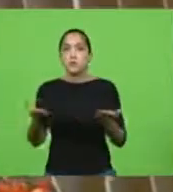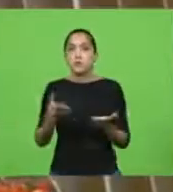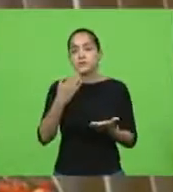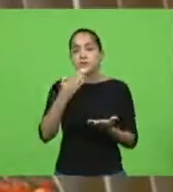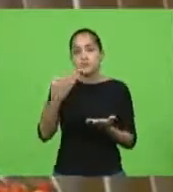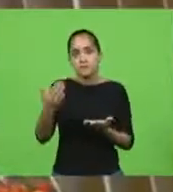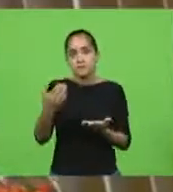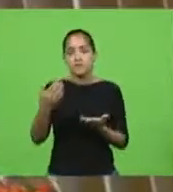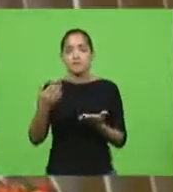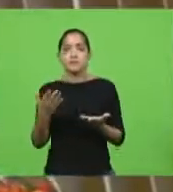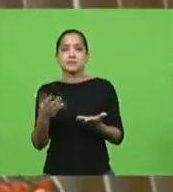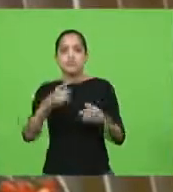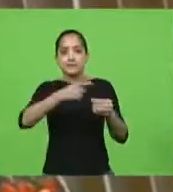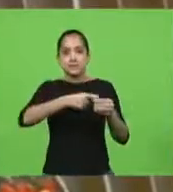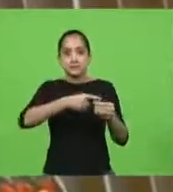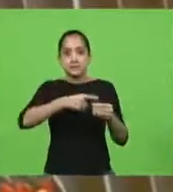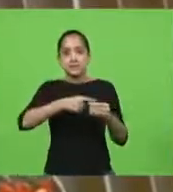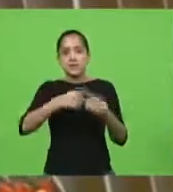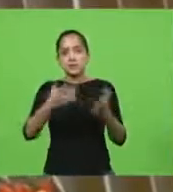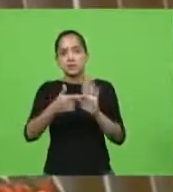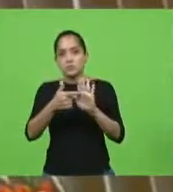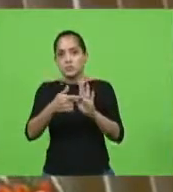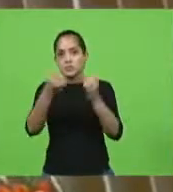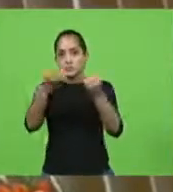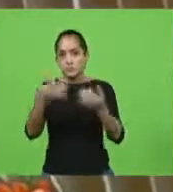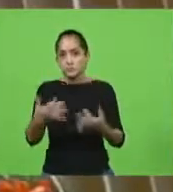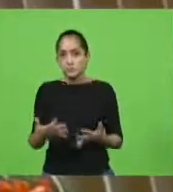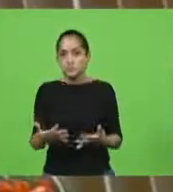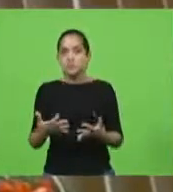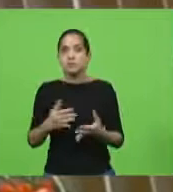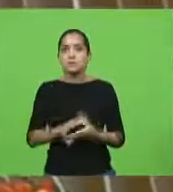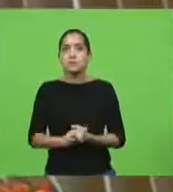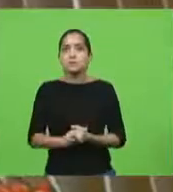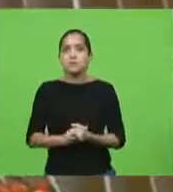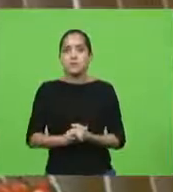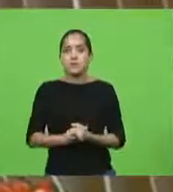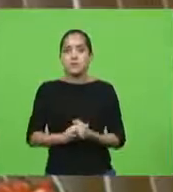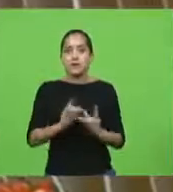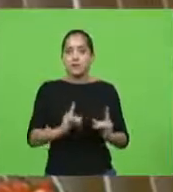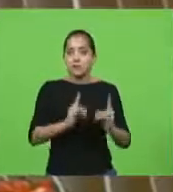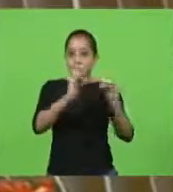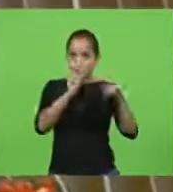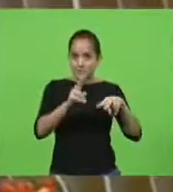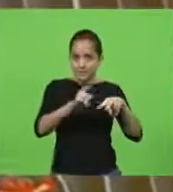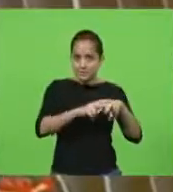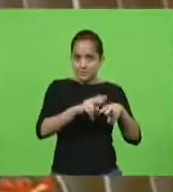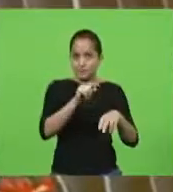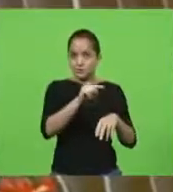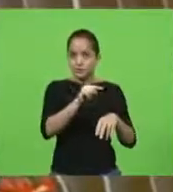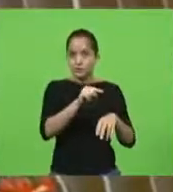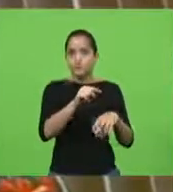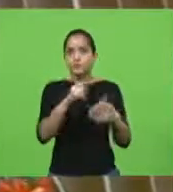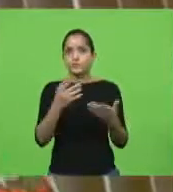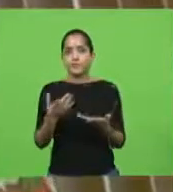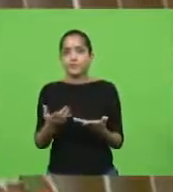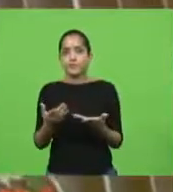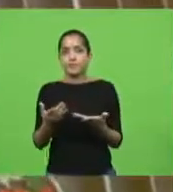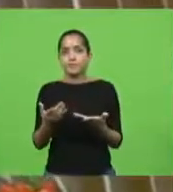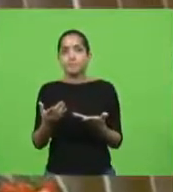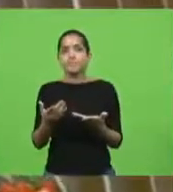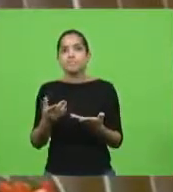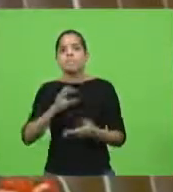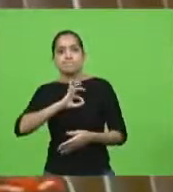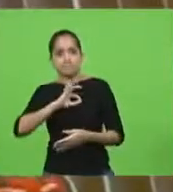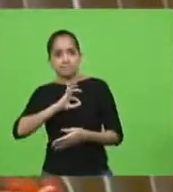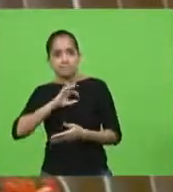Cristóvão do Sul, né? É claro, o senhor muito bem pontuou, né? Que o presídio lá de São Cristóvão cabe à Polícia Penal,